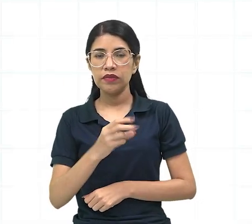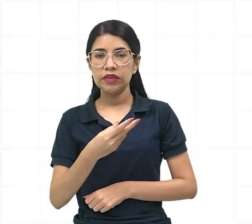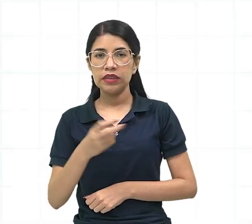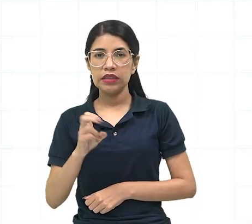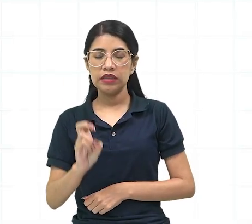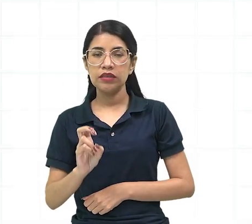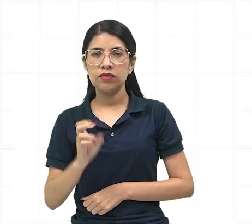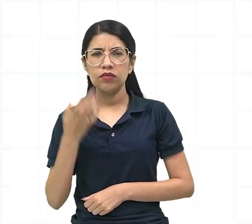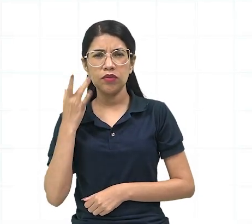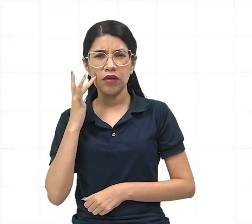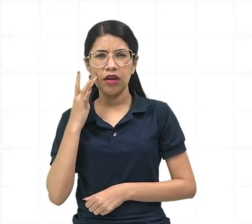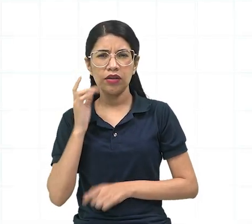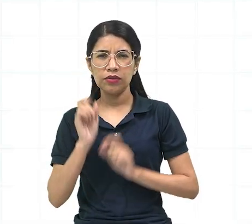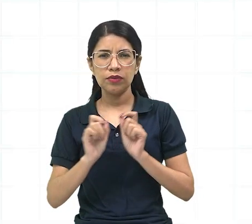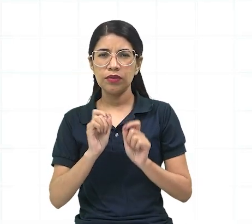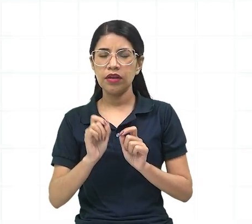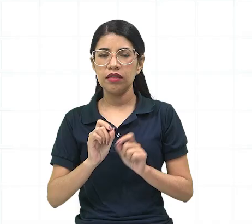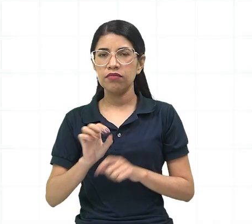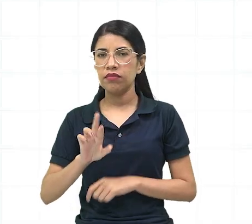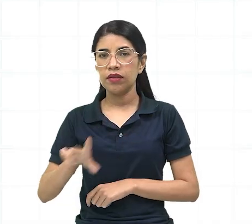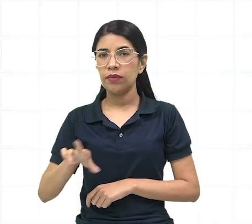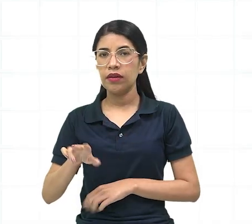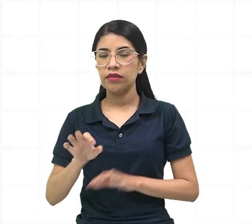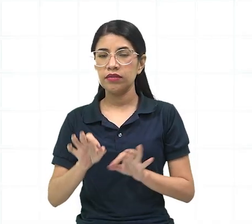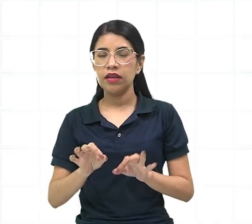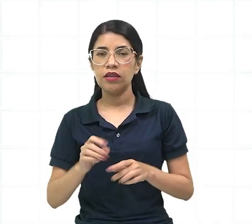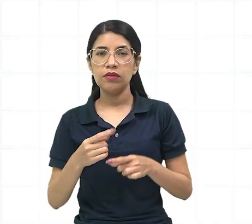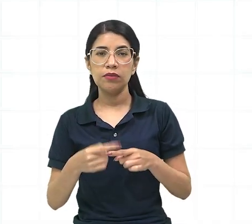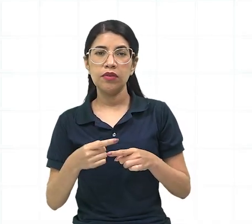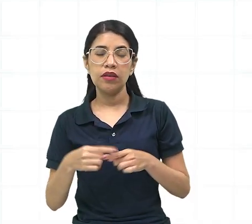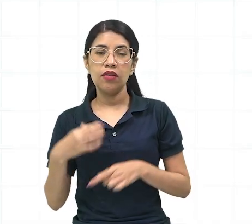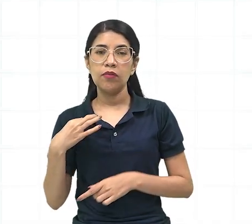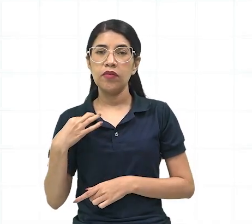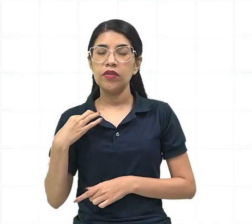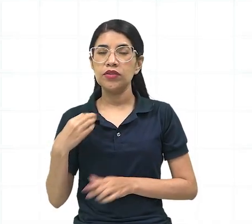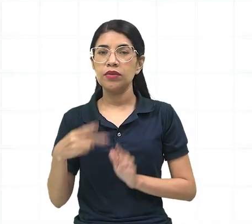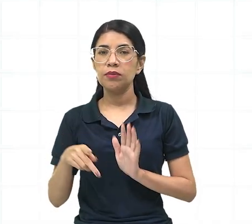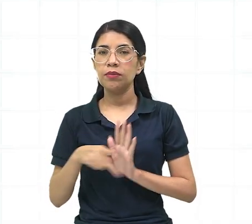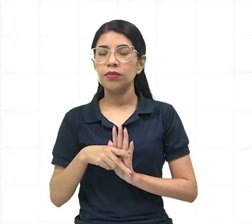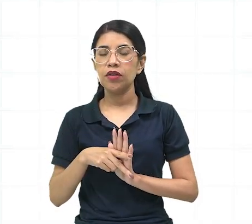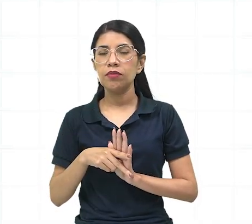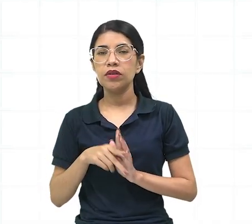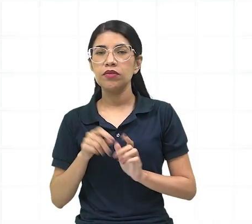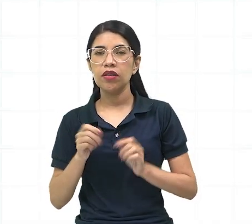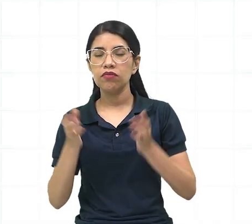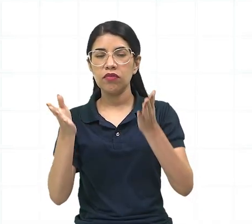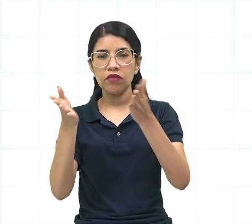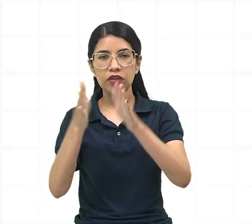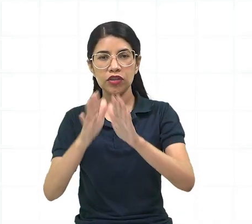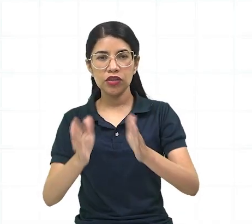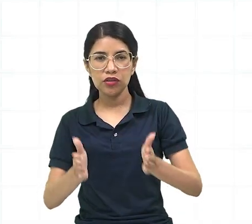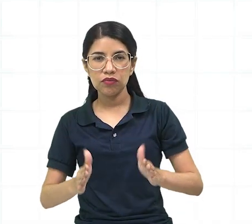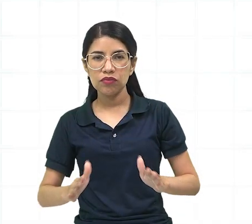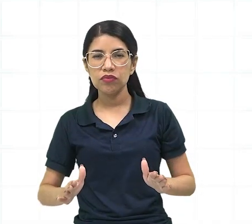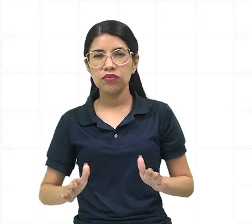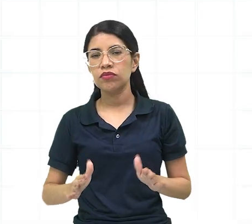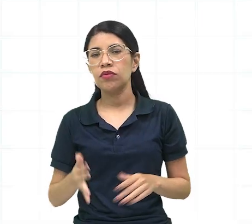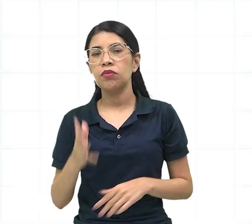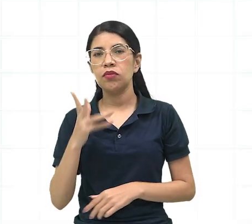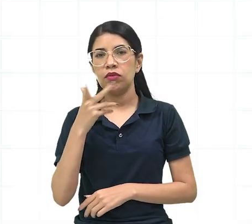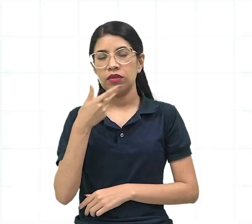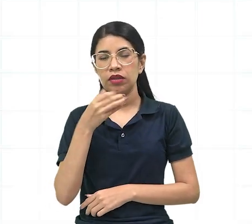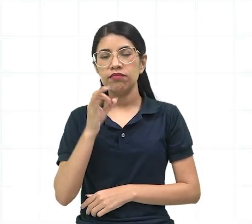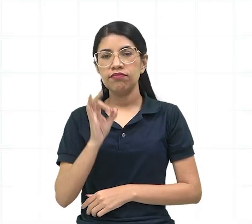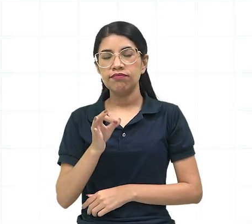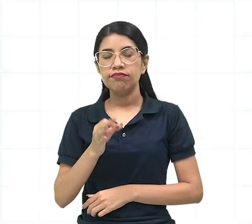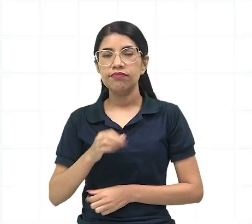é? Acho que não, né? A gente está vendo uma vestimenta em vestido longo, olha que lindo,